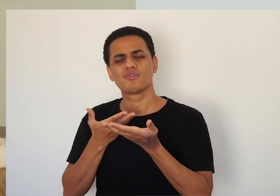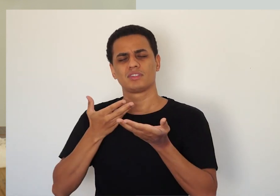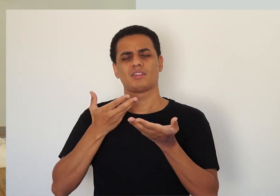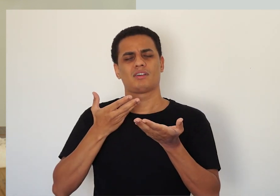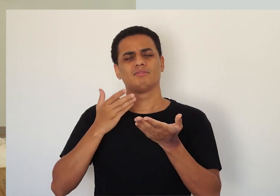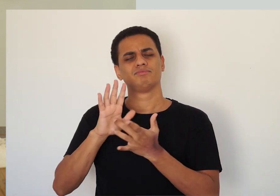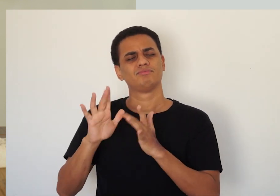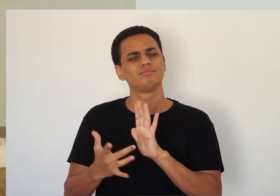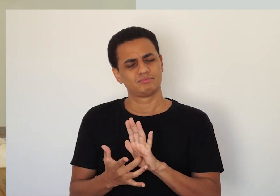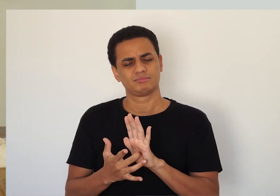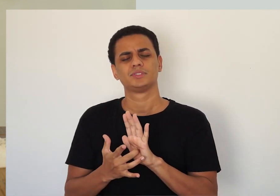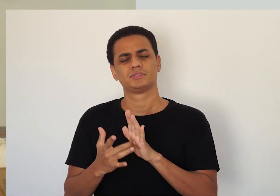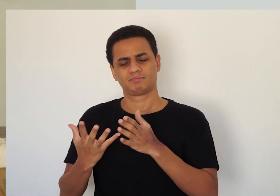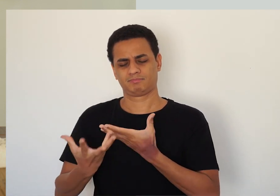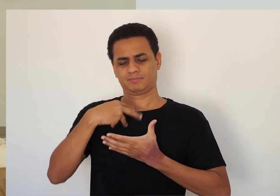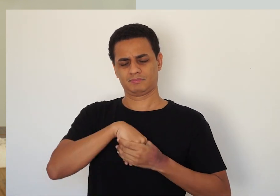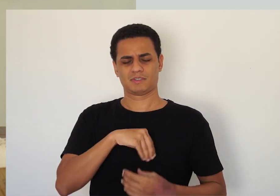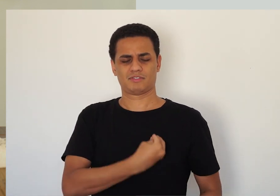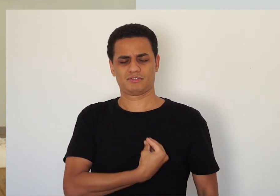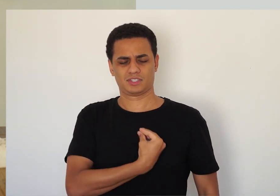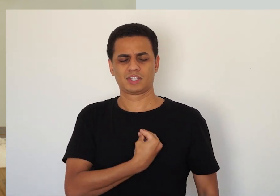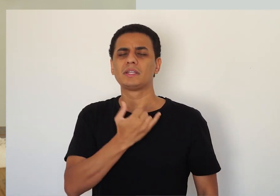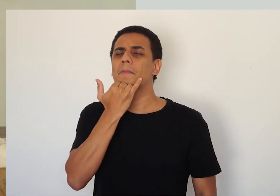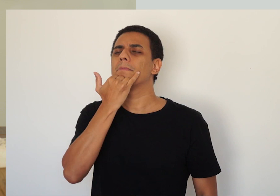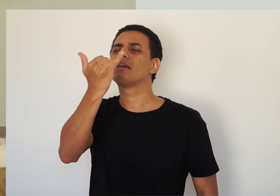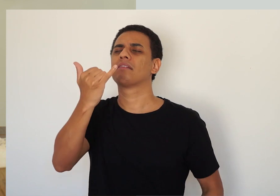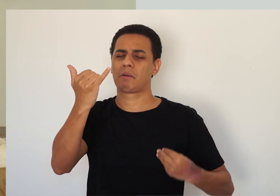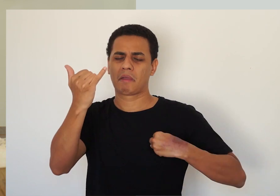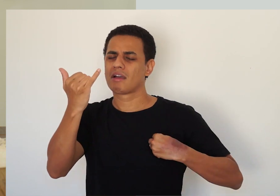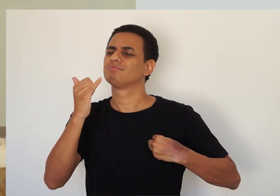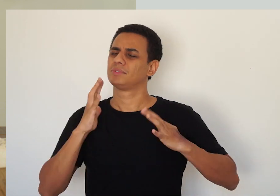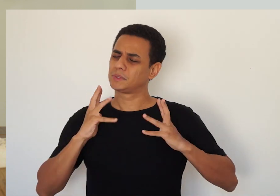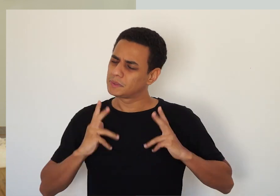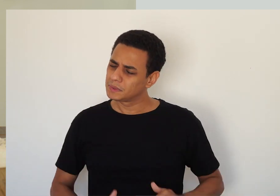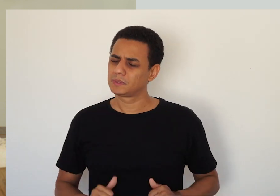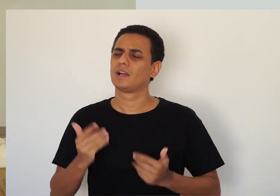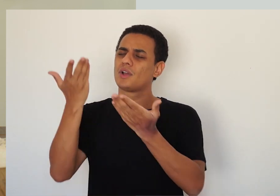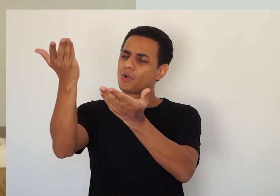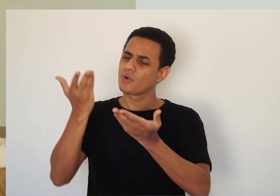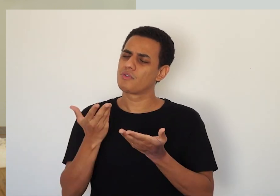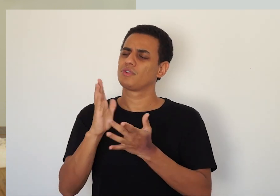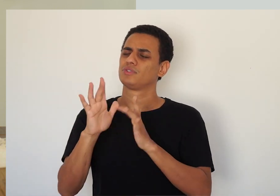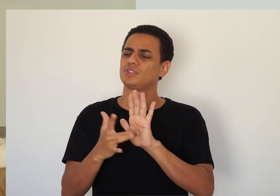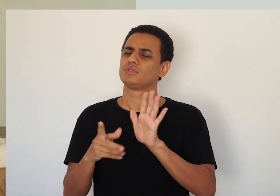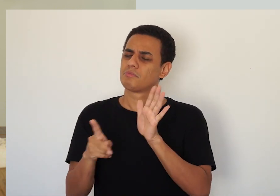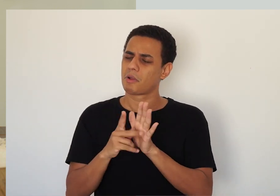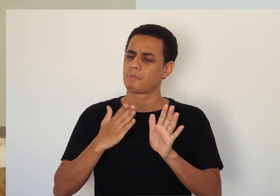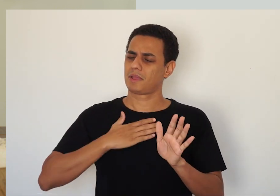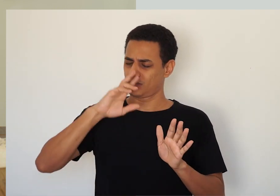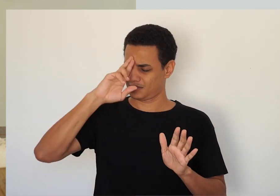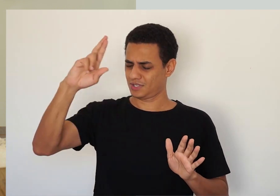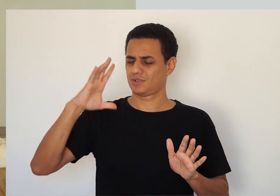você, Jesus, para vir habitar na minha vida. Perdoa os meus pecados, eu me arrependo e eu te convido hoje para ser o